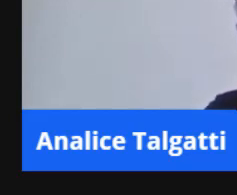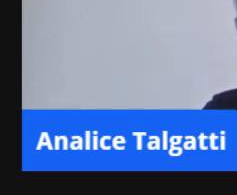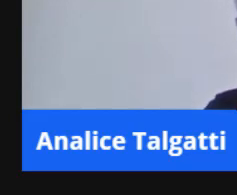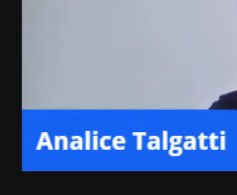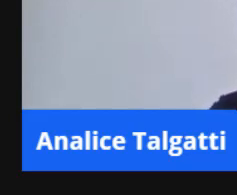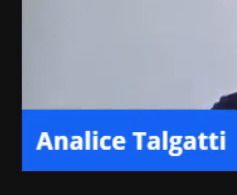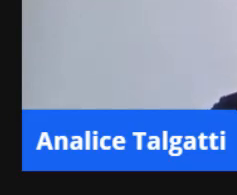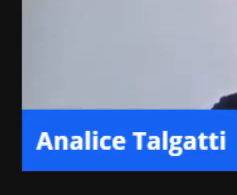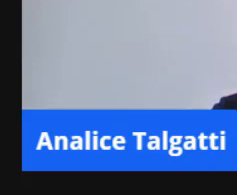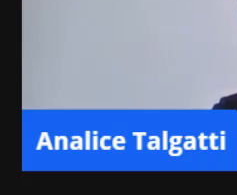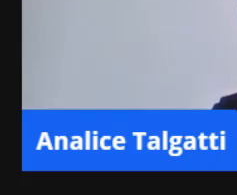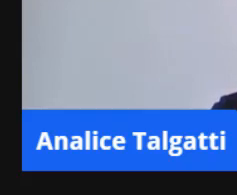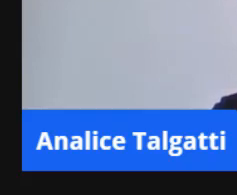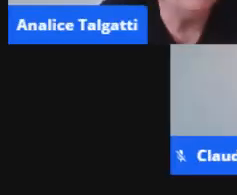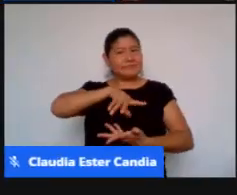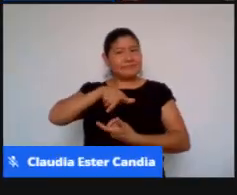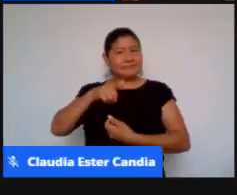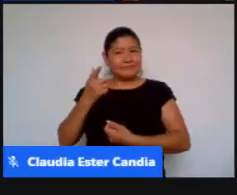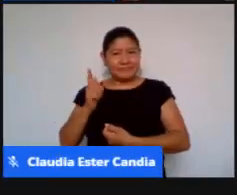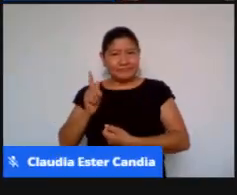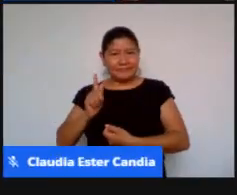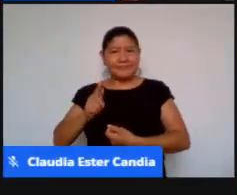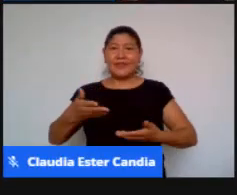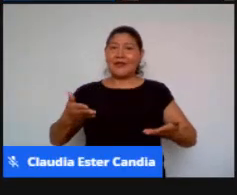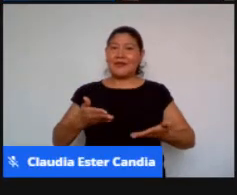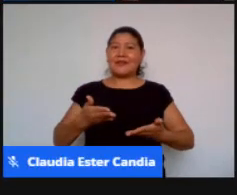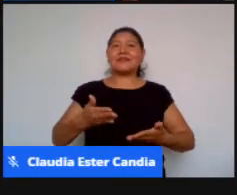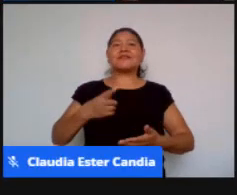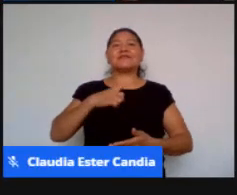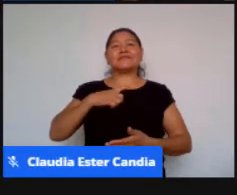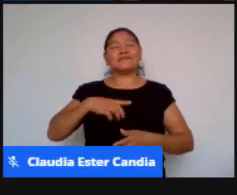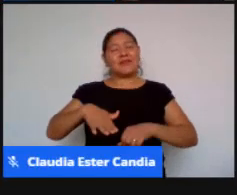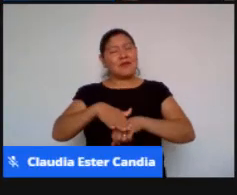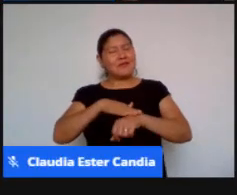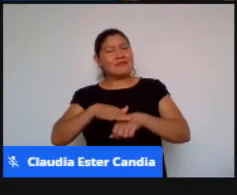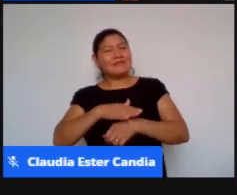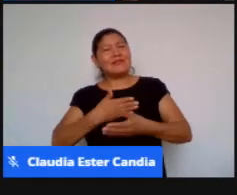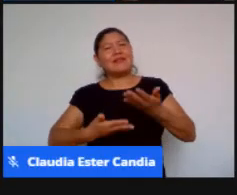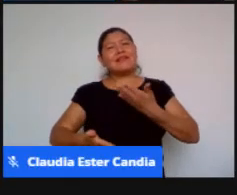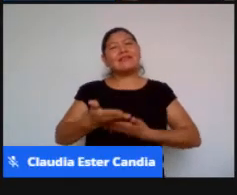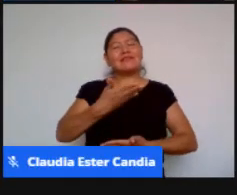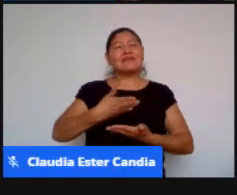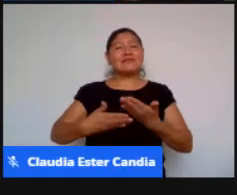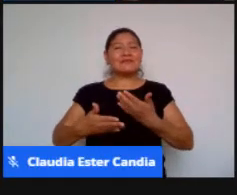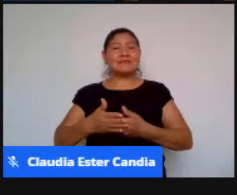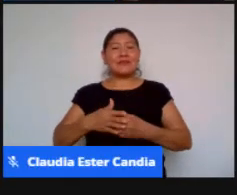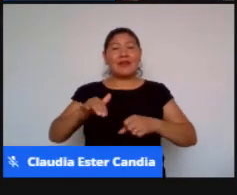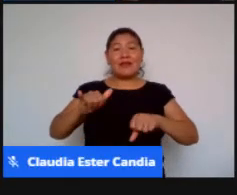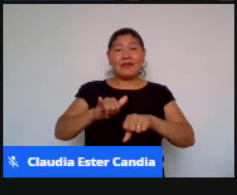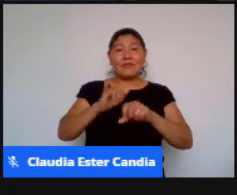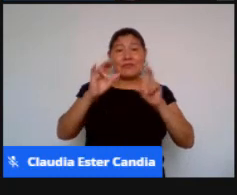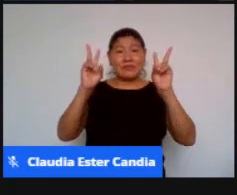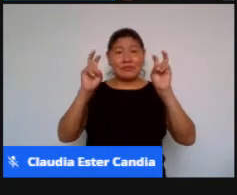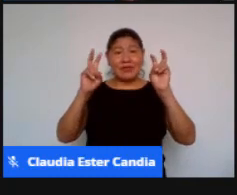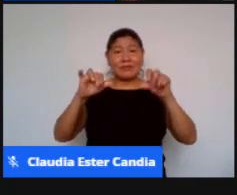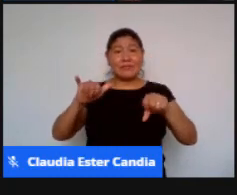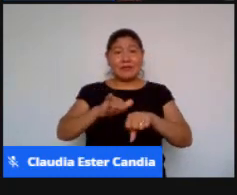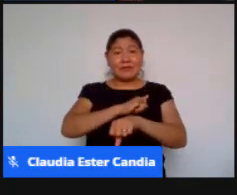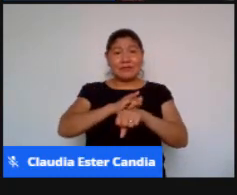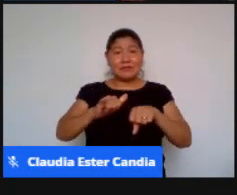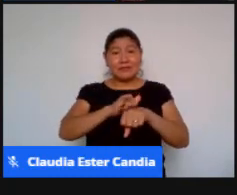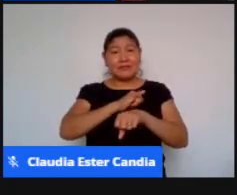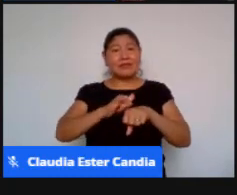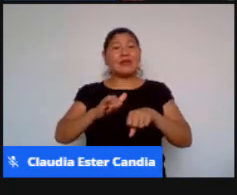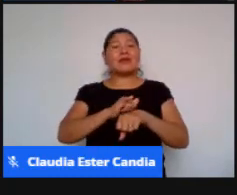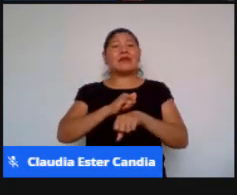Então, a gente tem esse bate-papo falando um pouquinho sobre essas estratégias da implementação do nosso